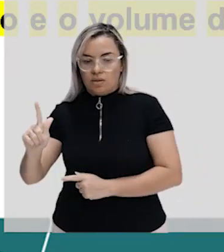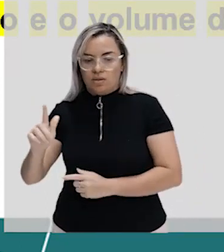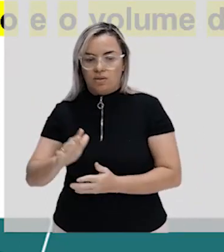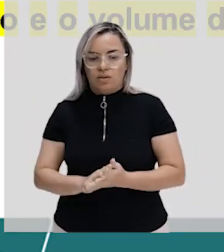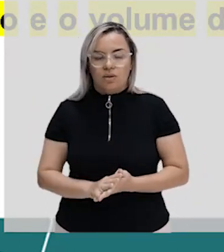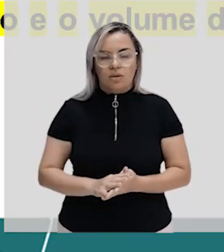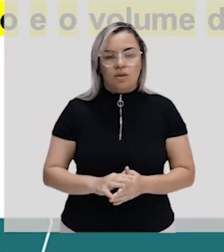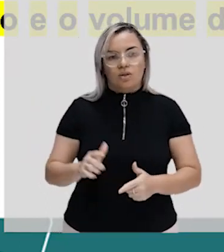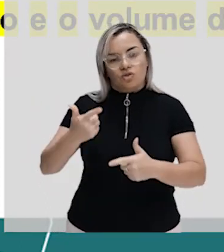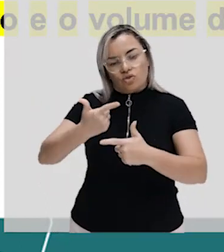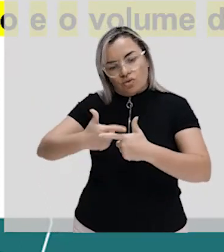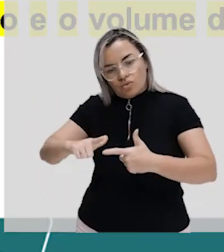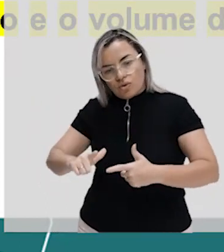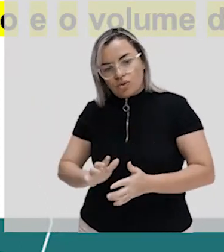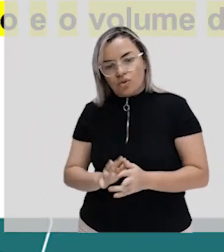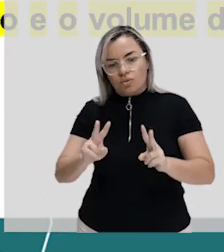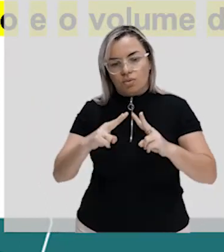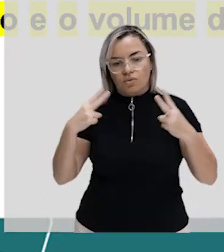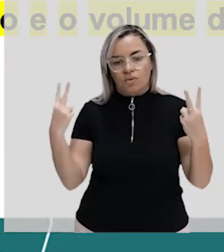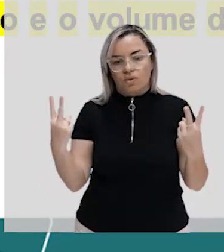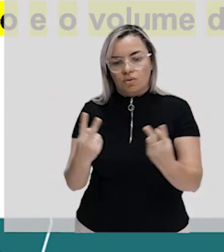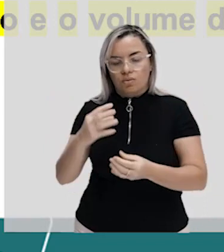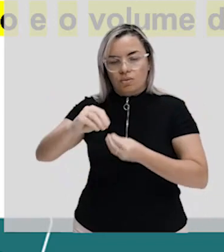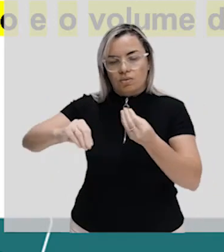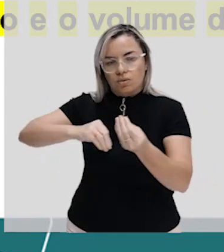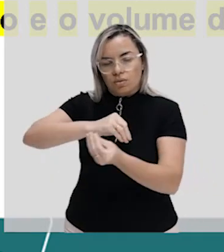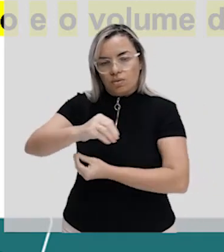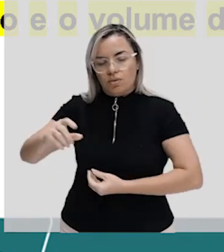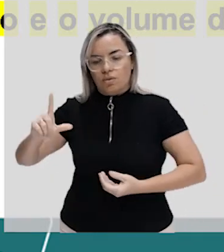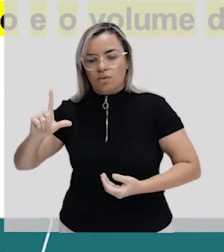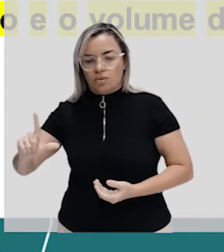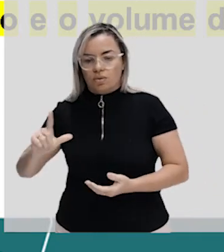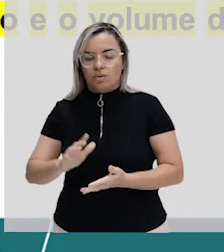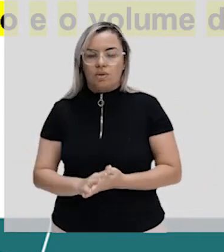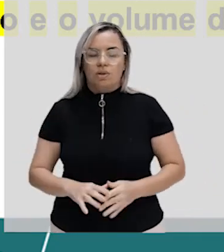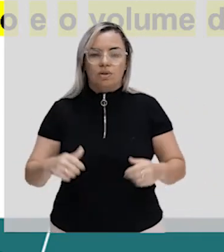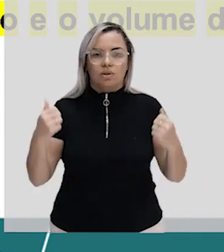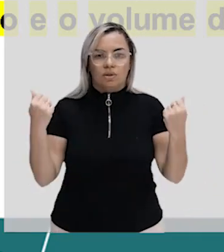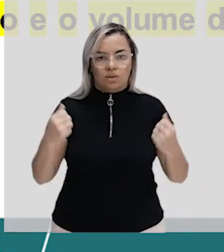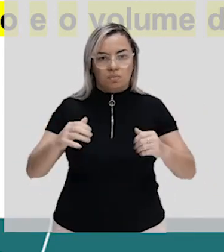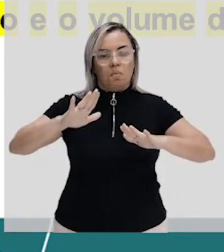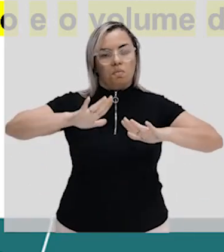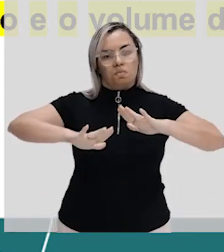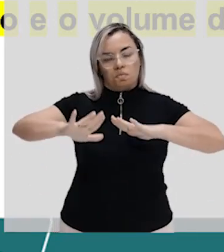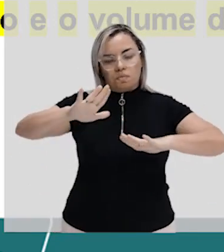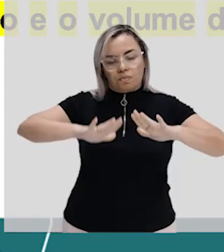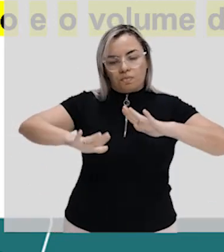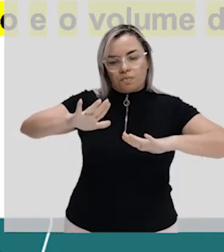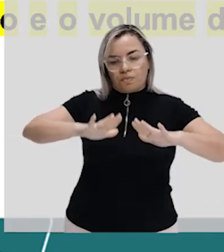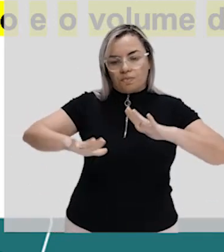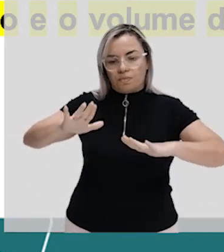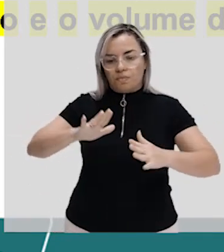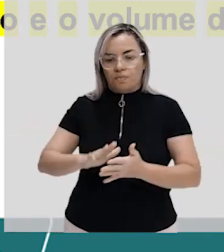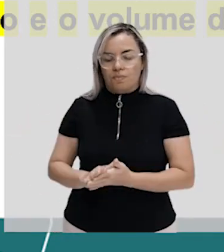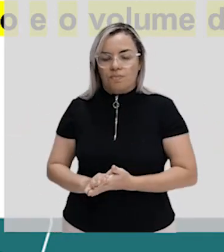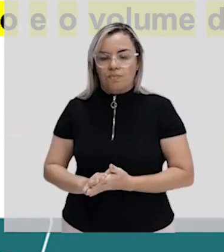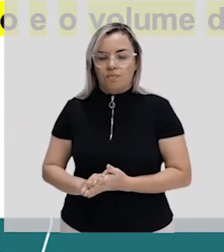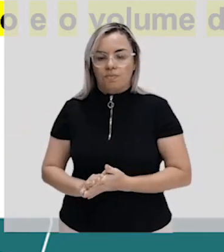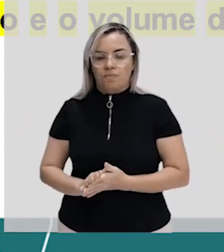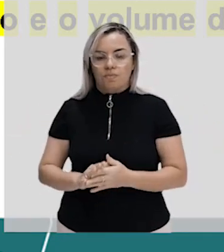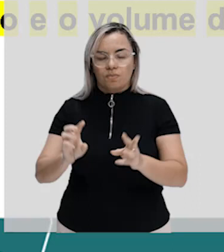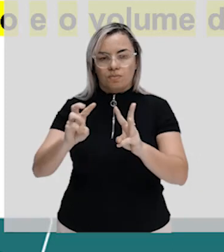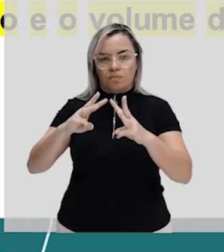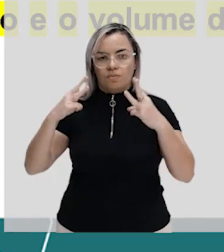solução em litros, certo? Agora, aqui a gente precisa ter esse cuidado. A massa, ela